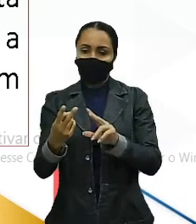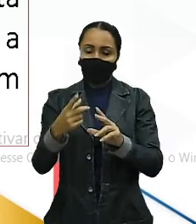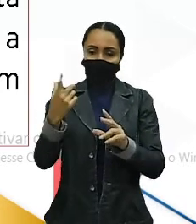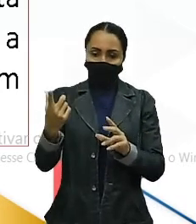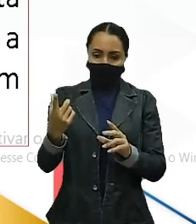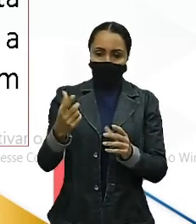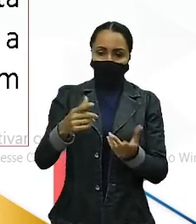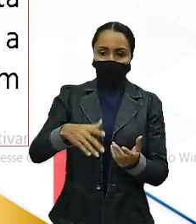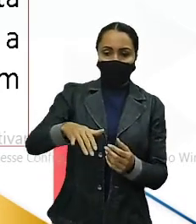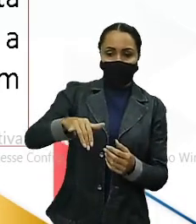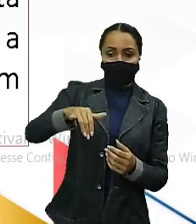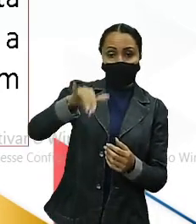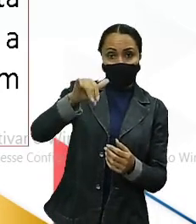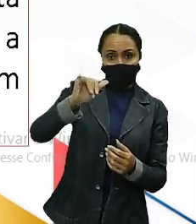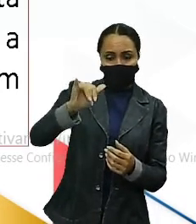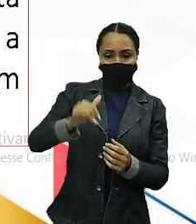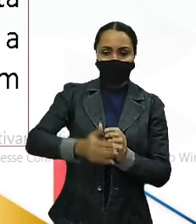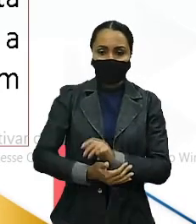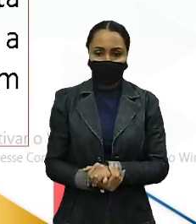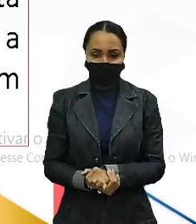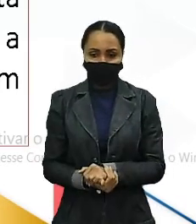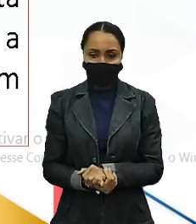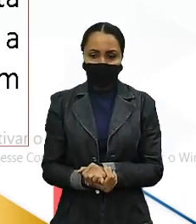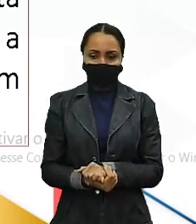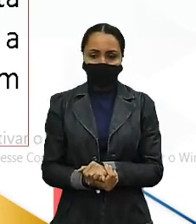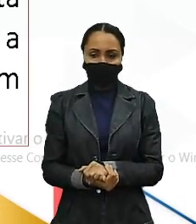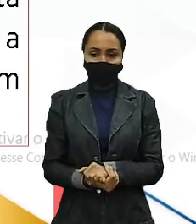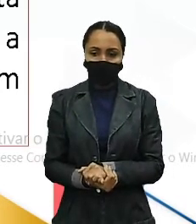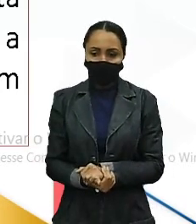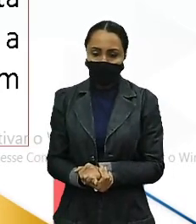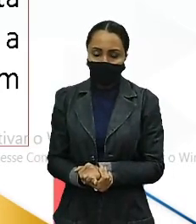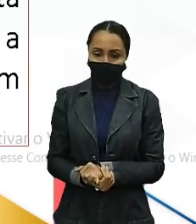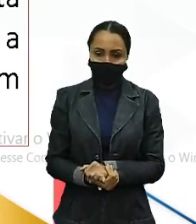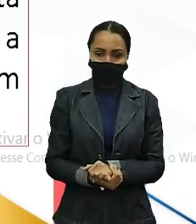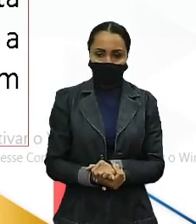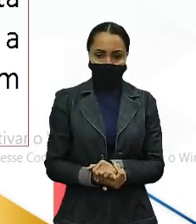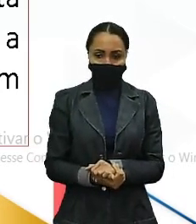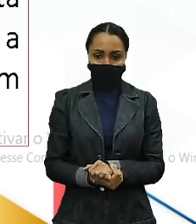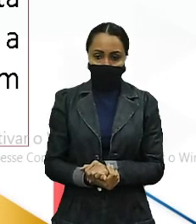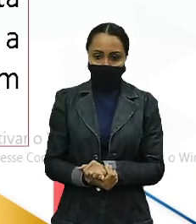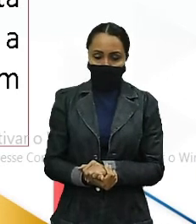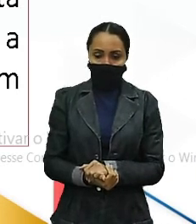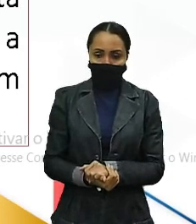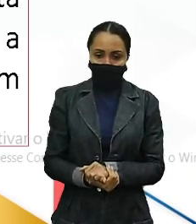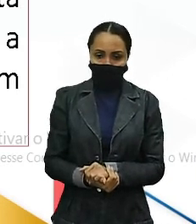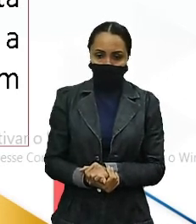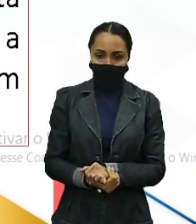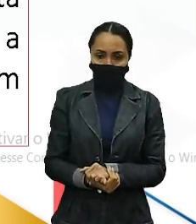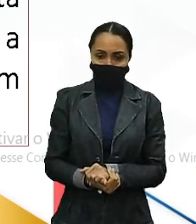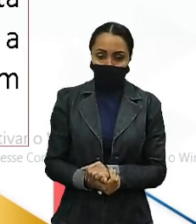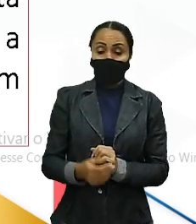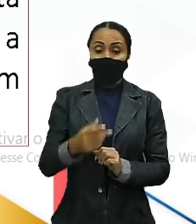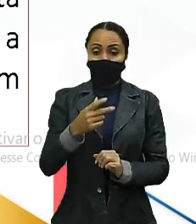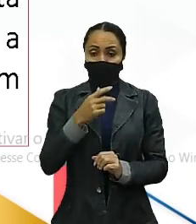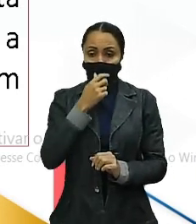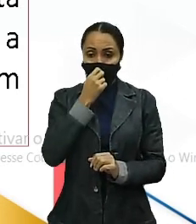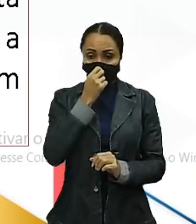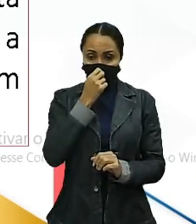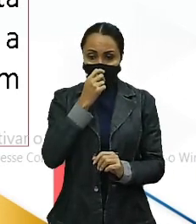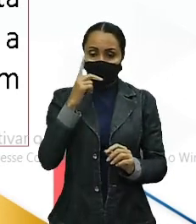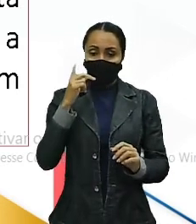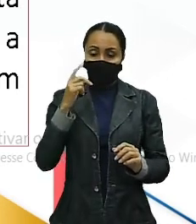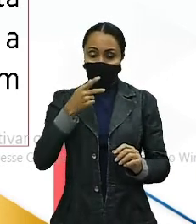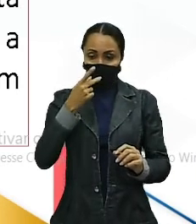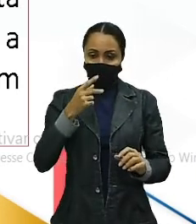eixo Y na vertical, tá? Veja o que ele fez. Na verdade, é na horizontal, tá? A gente está falando da